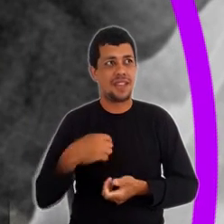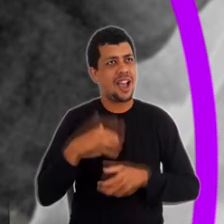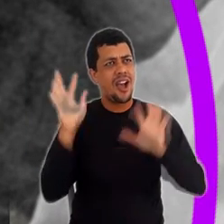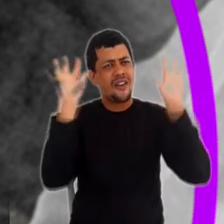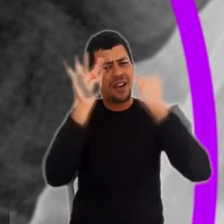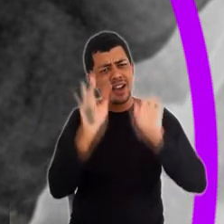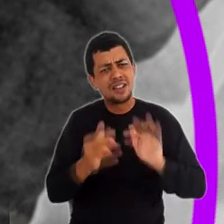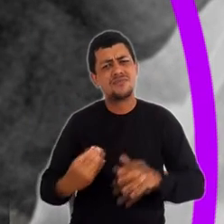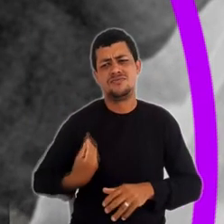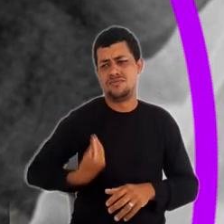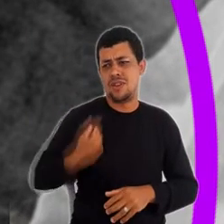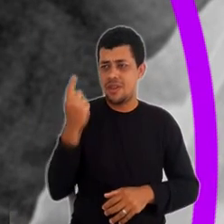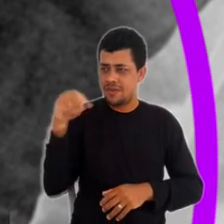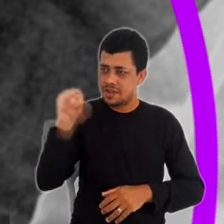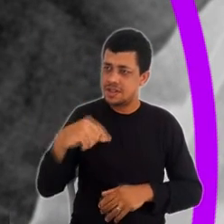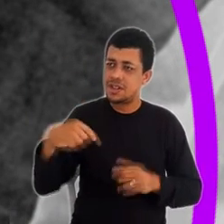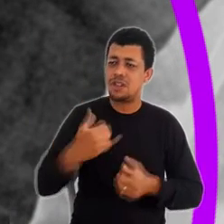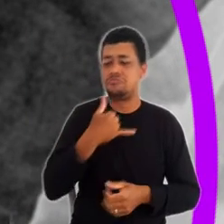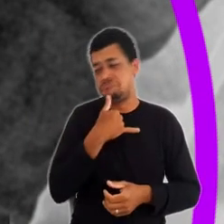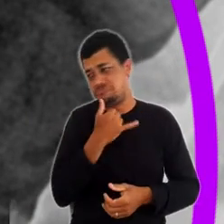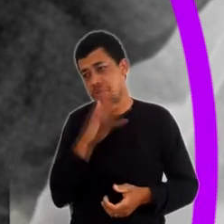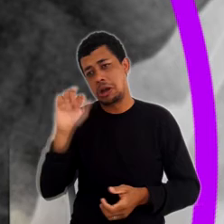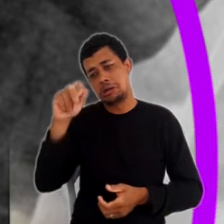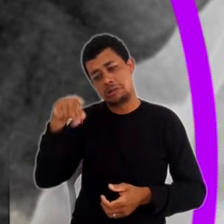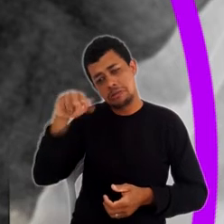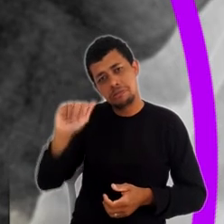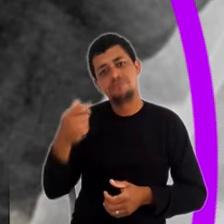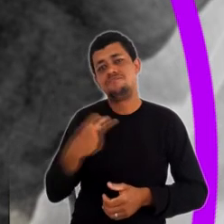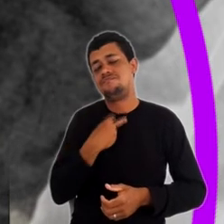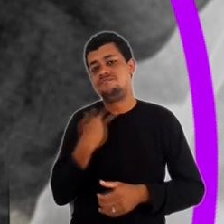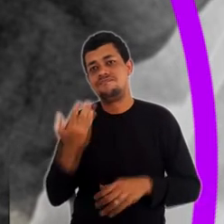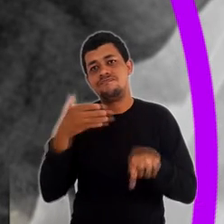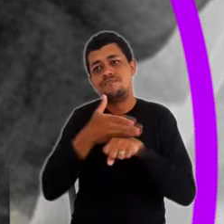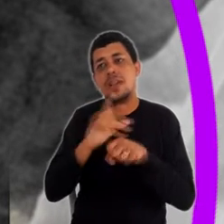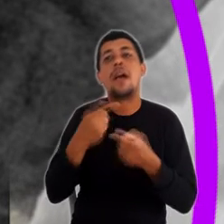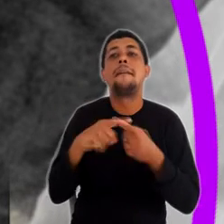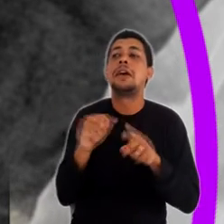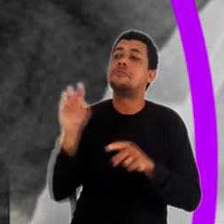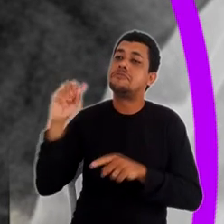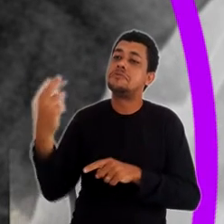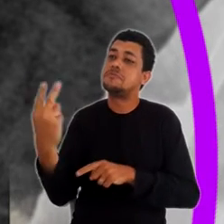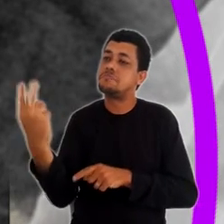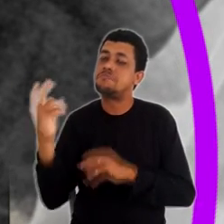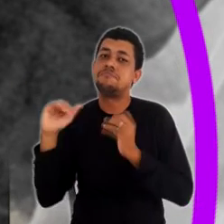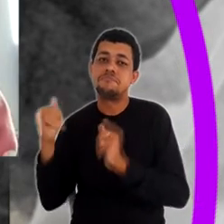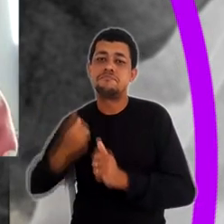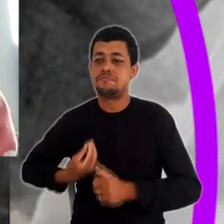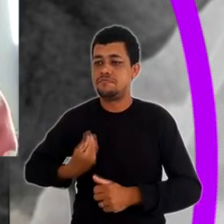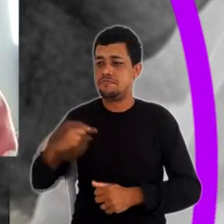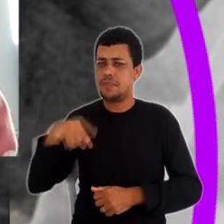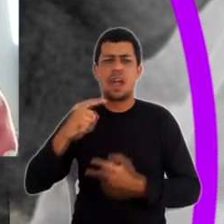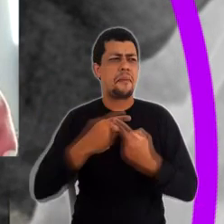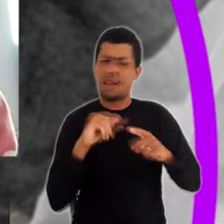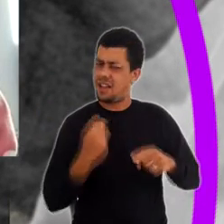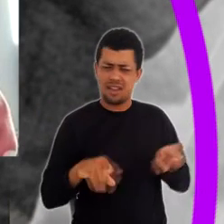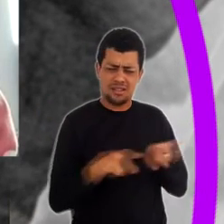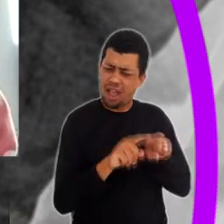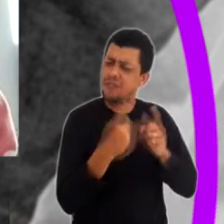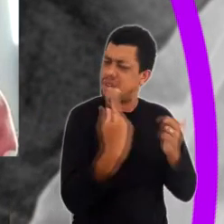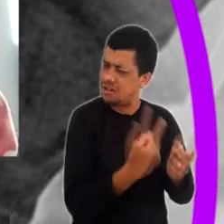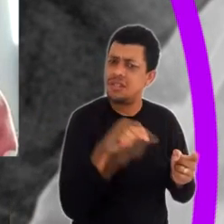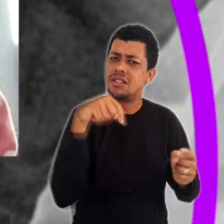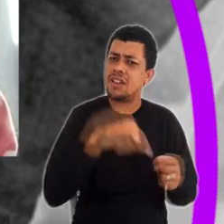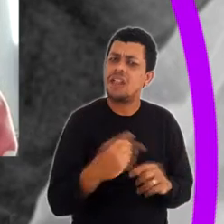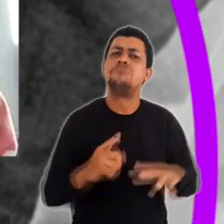Eu estou muito feliz com a participação de vocês. Infelizmente, a Ana não pôde participar, né? Mas vocês vieram e ela está presente aqui porque